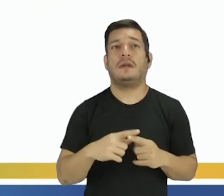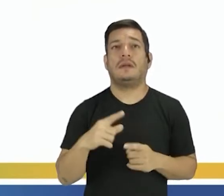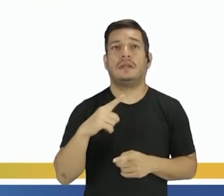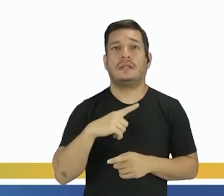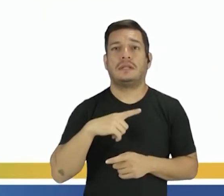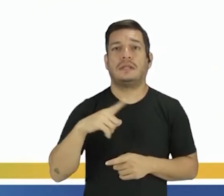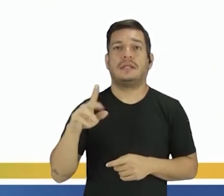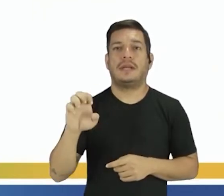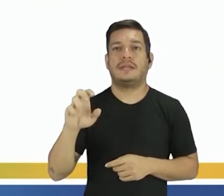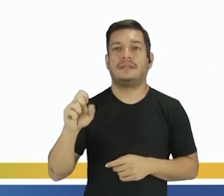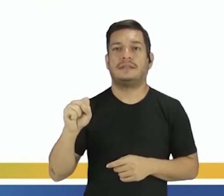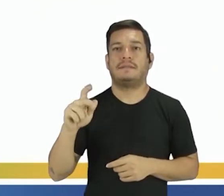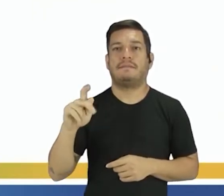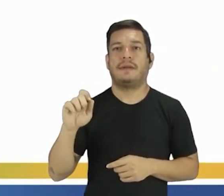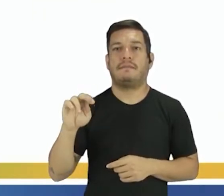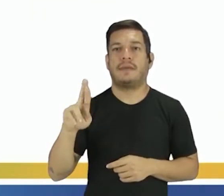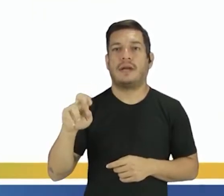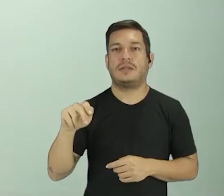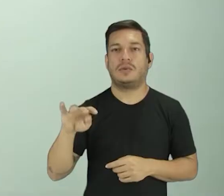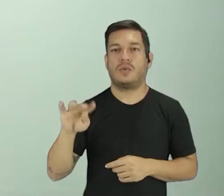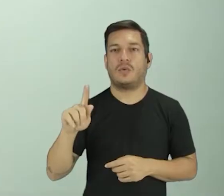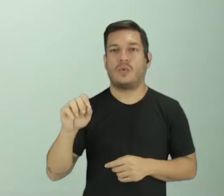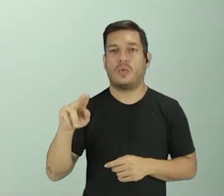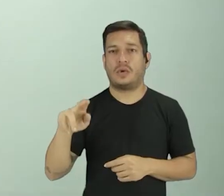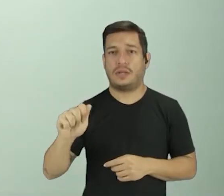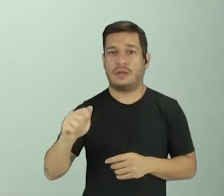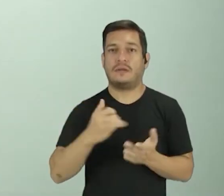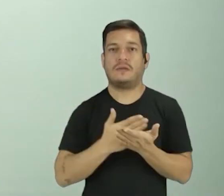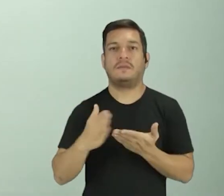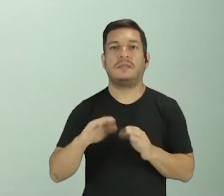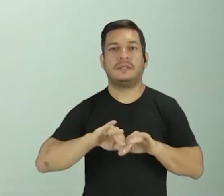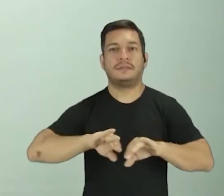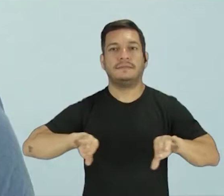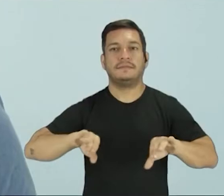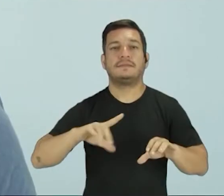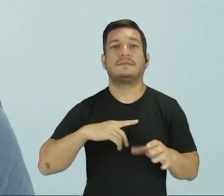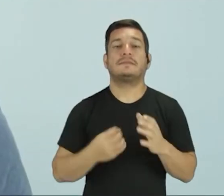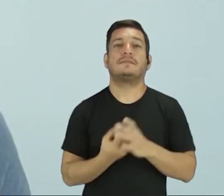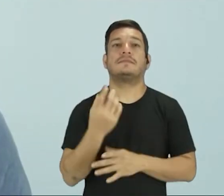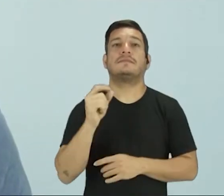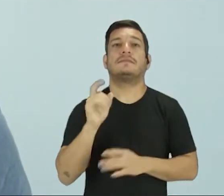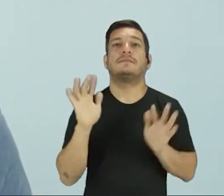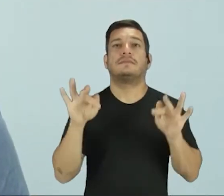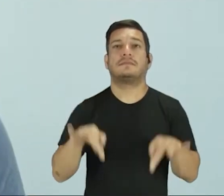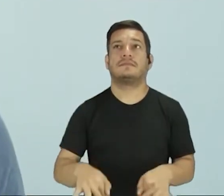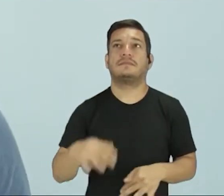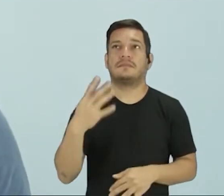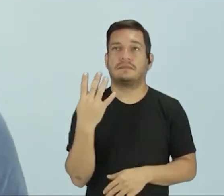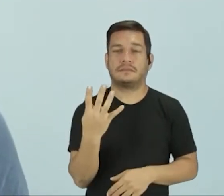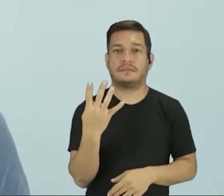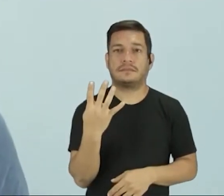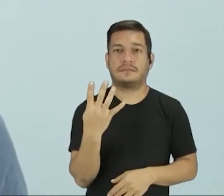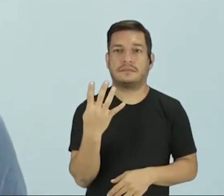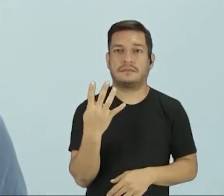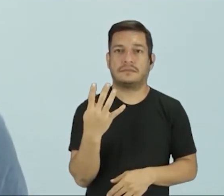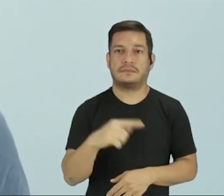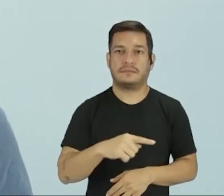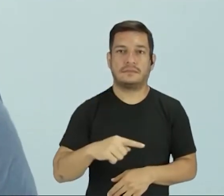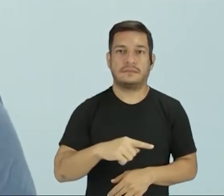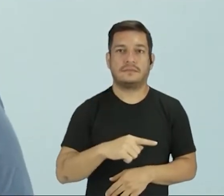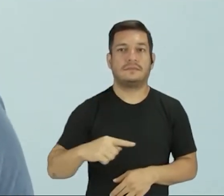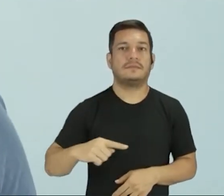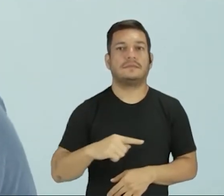a espermatogônia começa seu processo de divisão, ela vai dar origem lá no final a 4 espermatozoides,